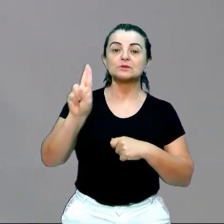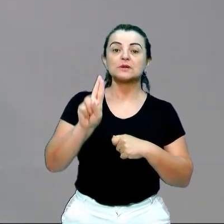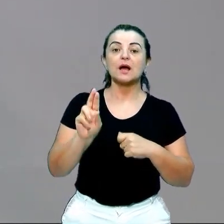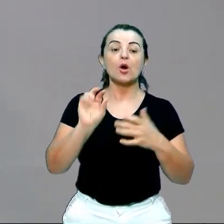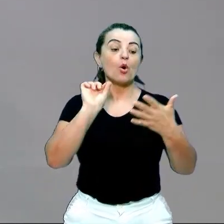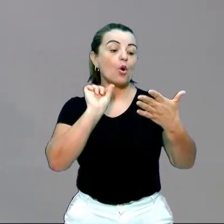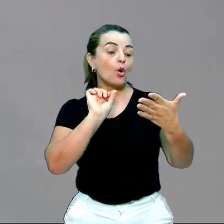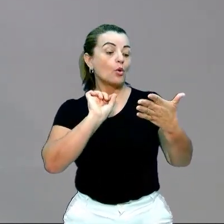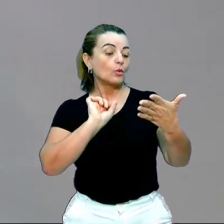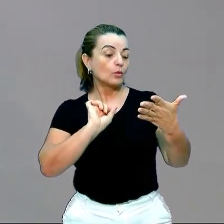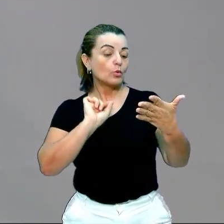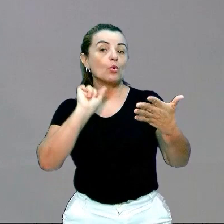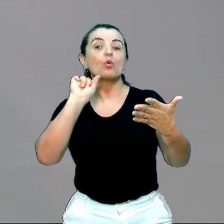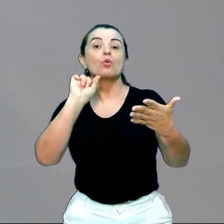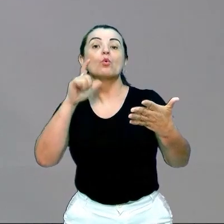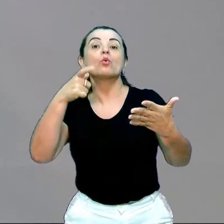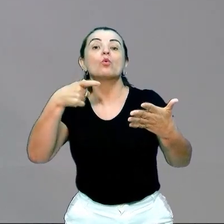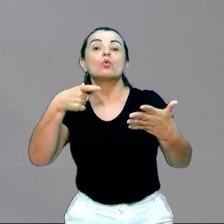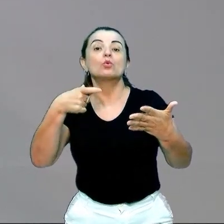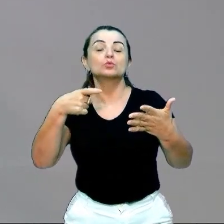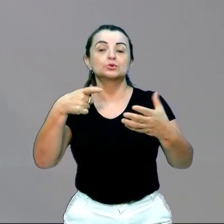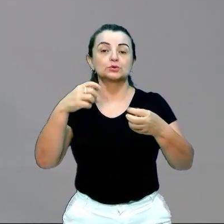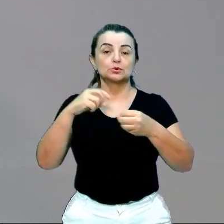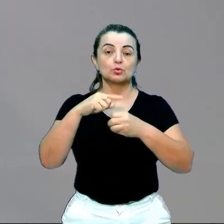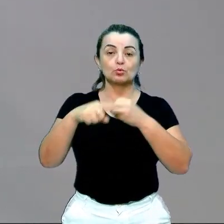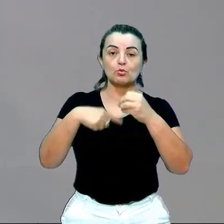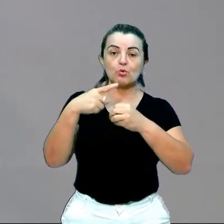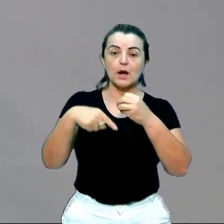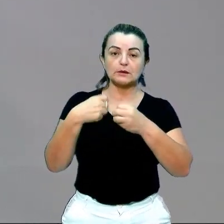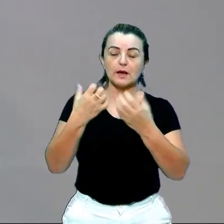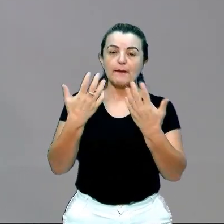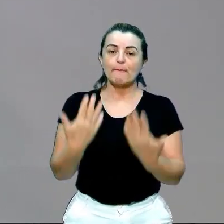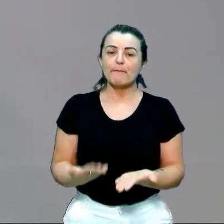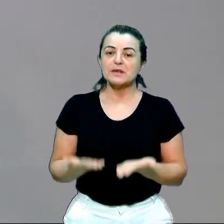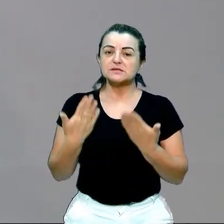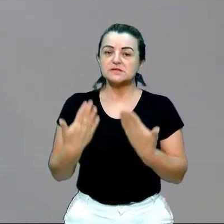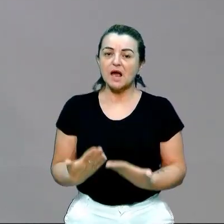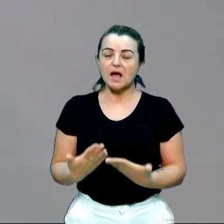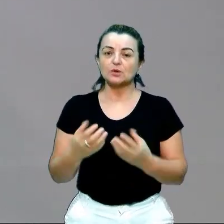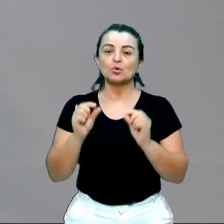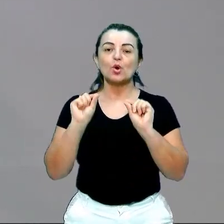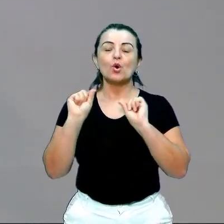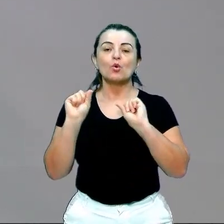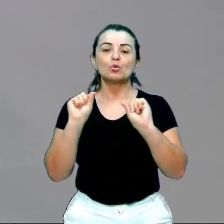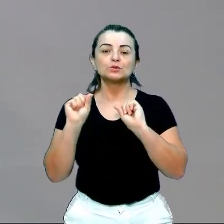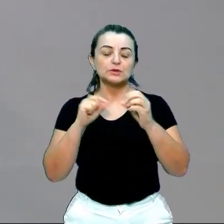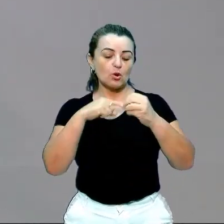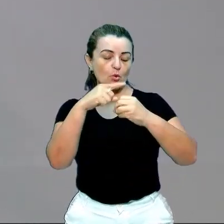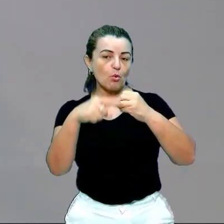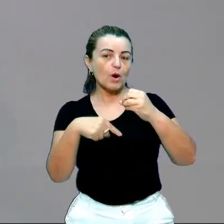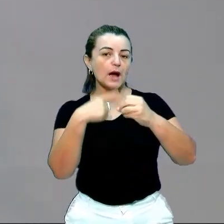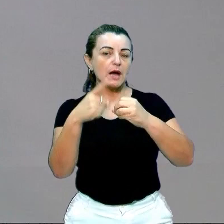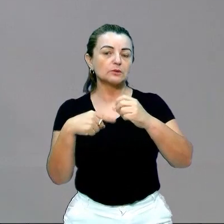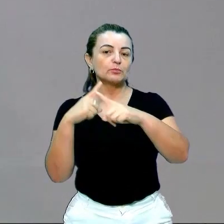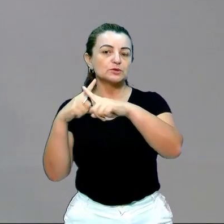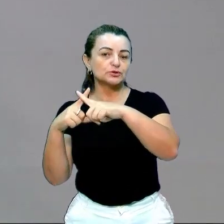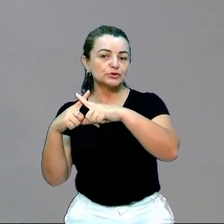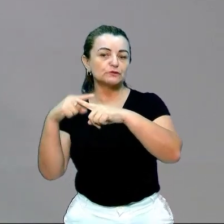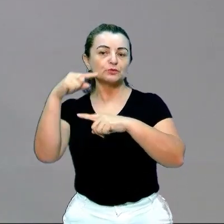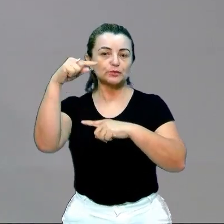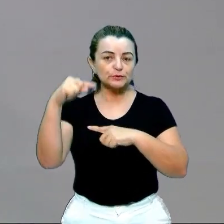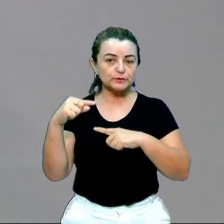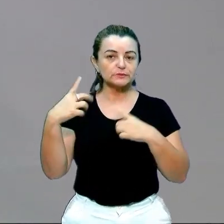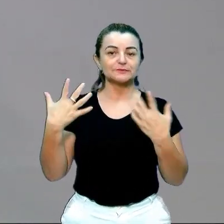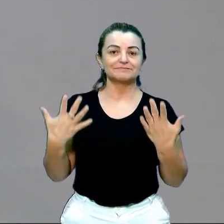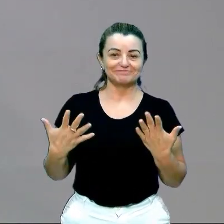se encontra o átomo mais pesado, onde que está o átomo mais leve, o mais eletronegativo, o menos,